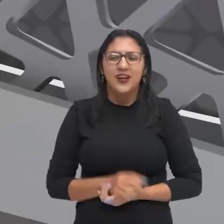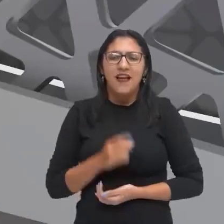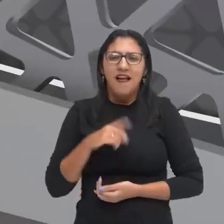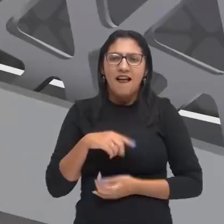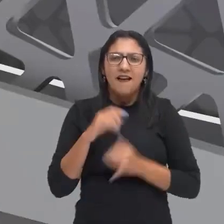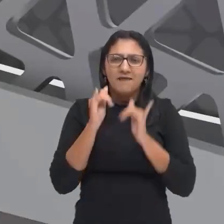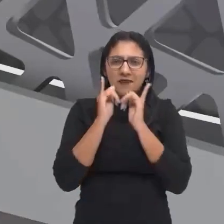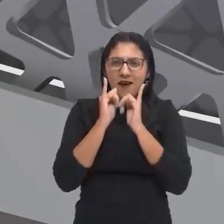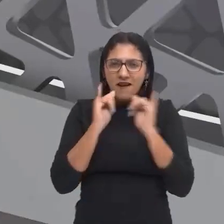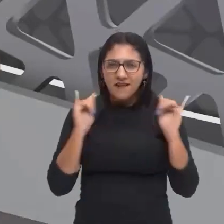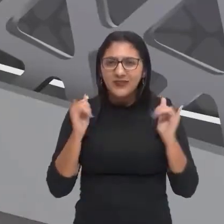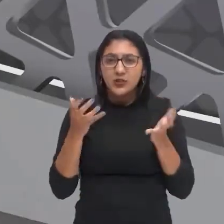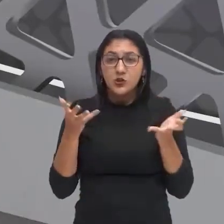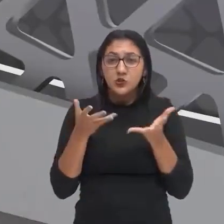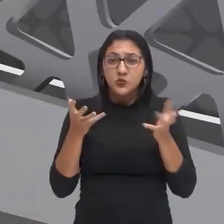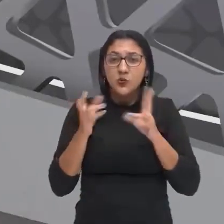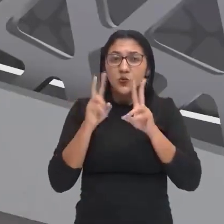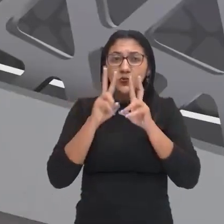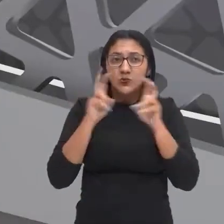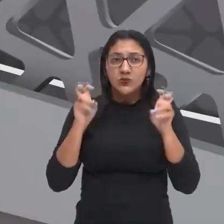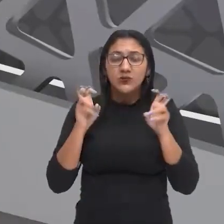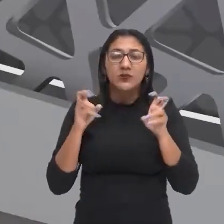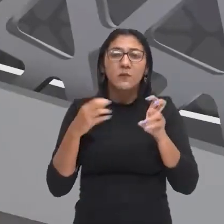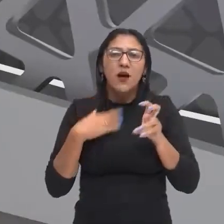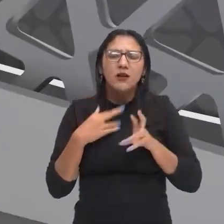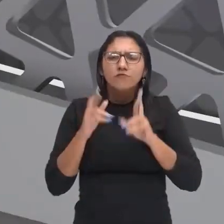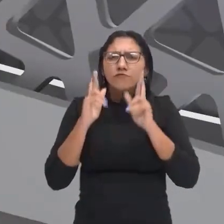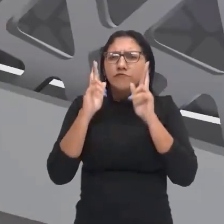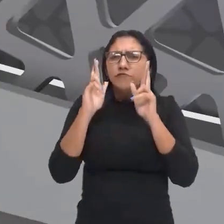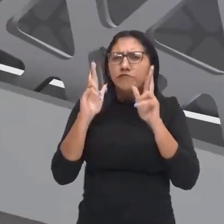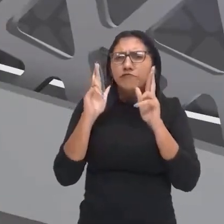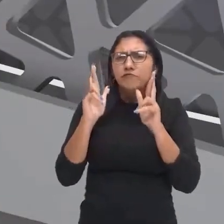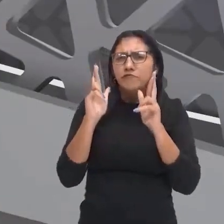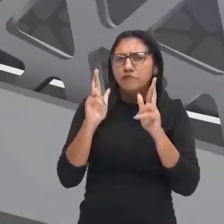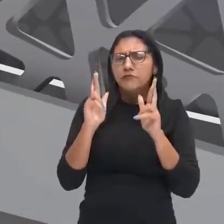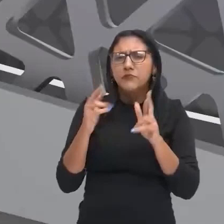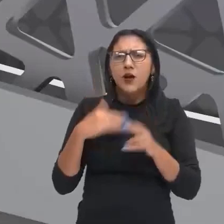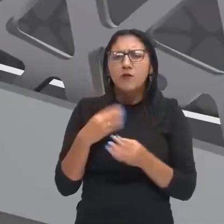da nossa aula e eu espero ter trazido aí